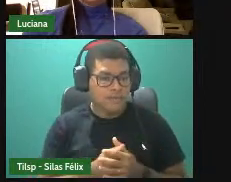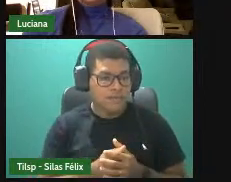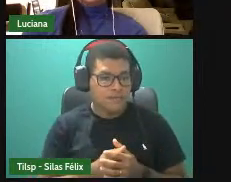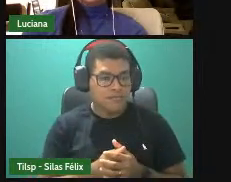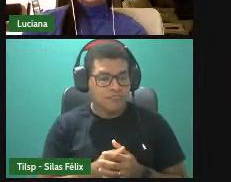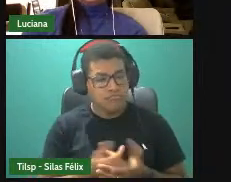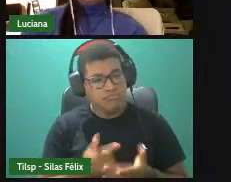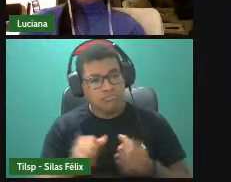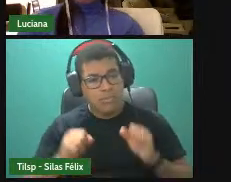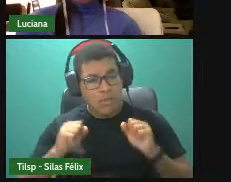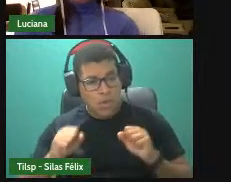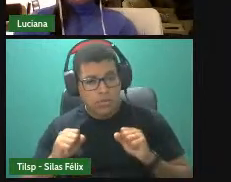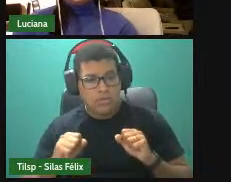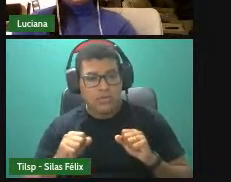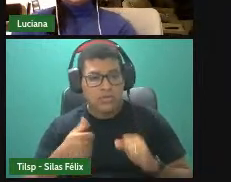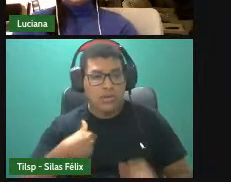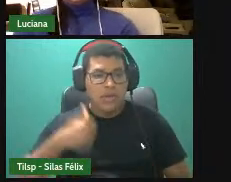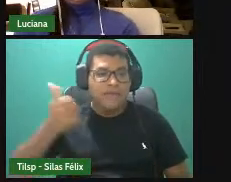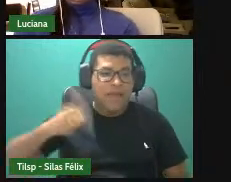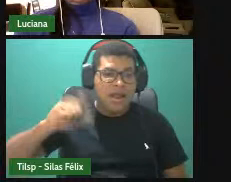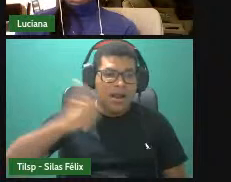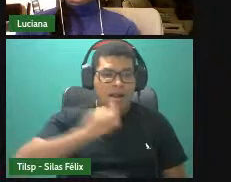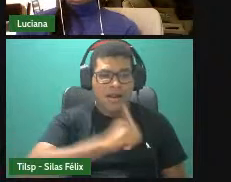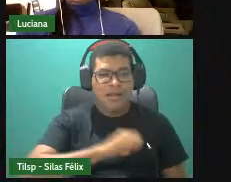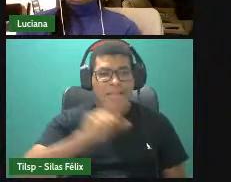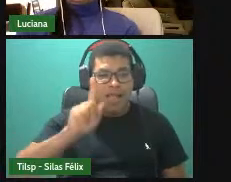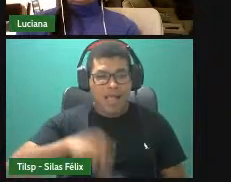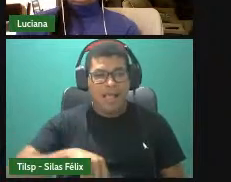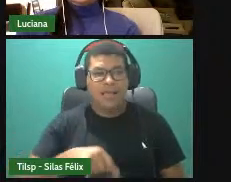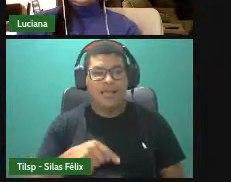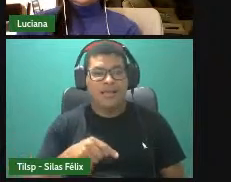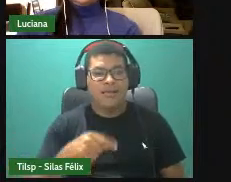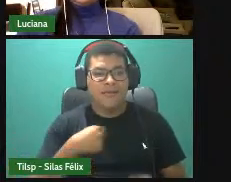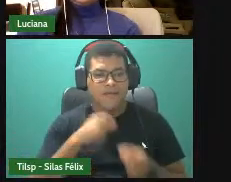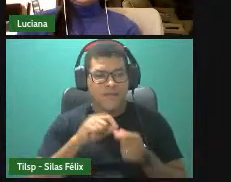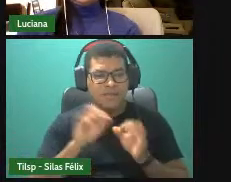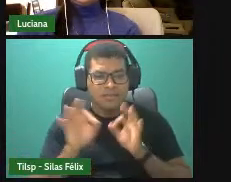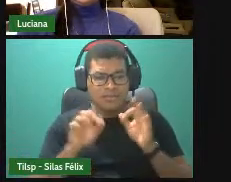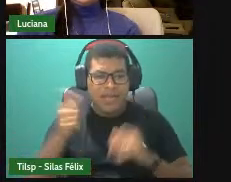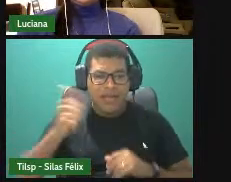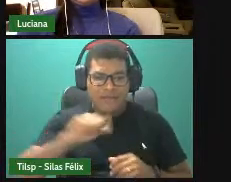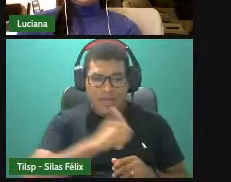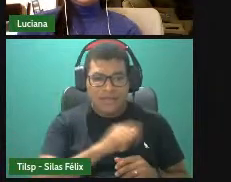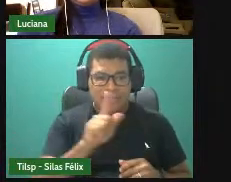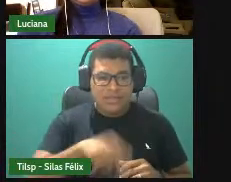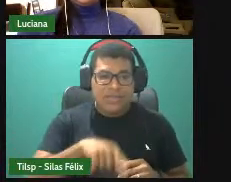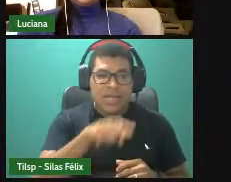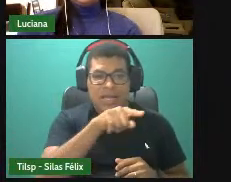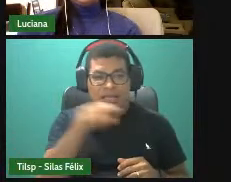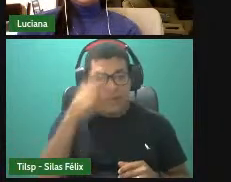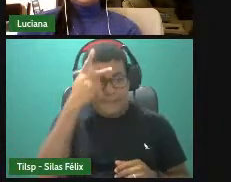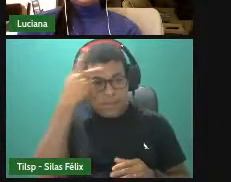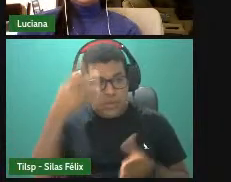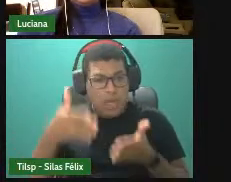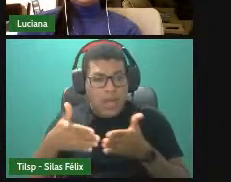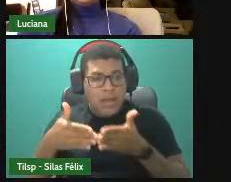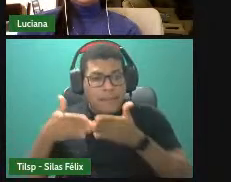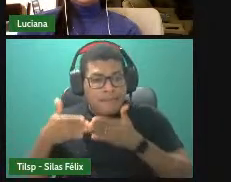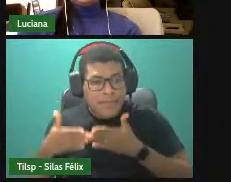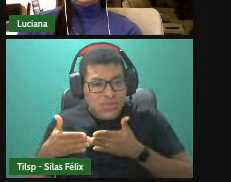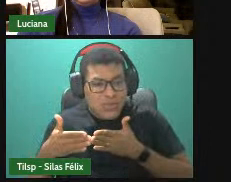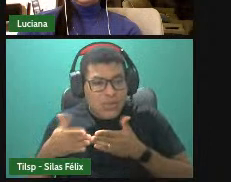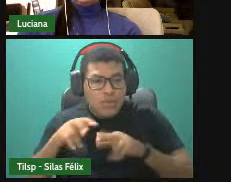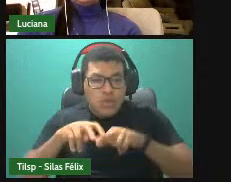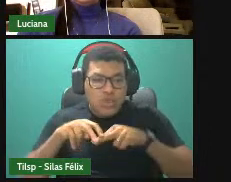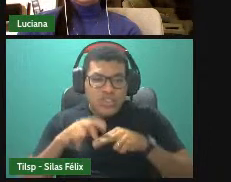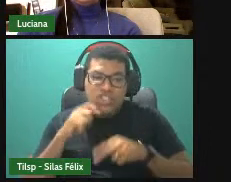gente pode avaliar, né, fazer a avaliação dos afastamentos justificados por tratamento